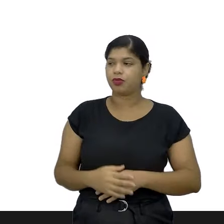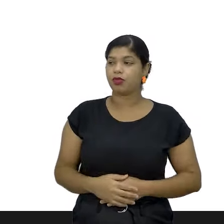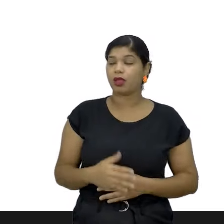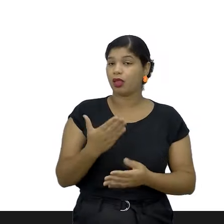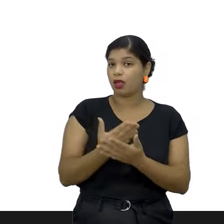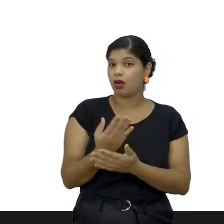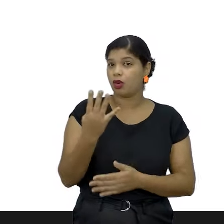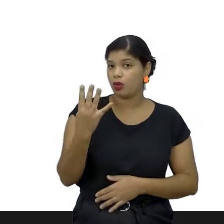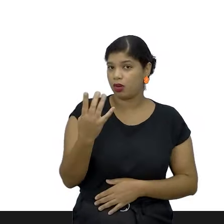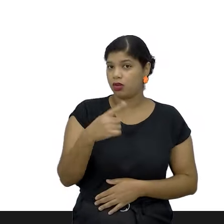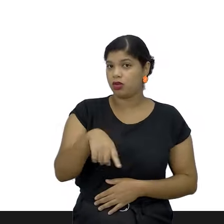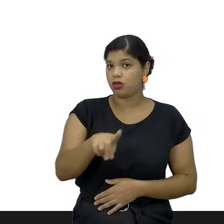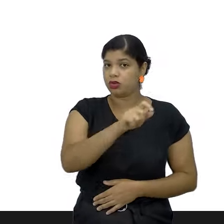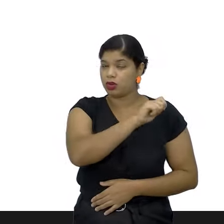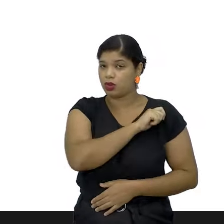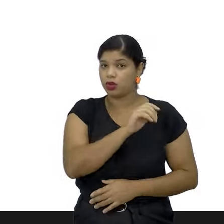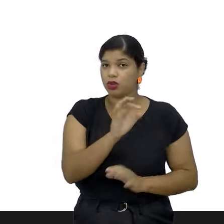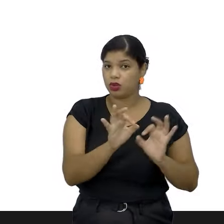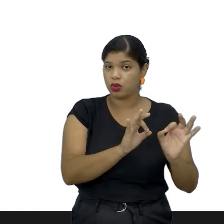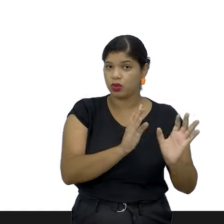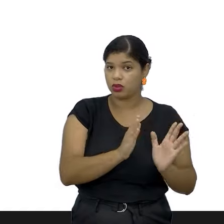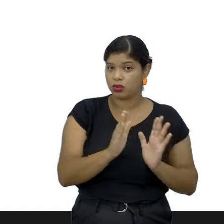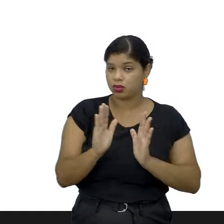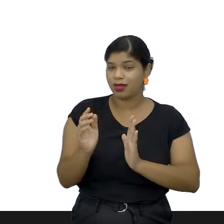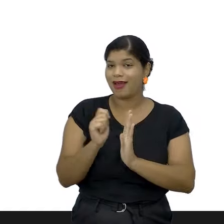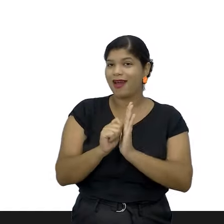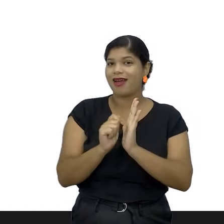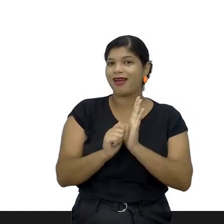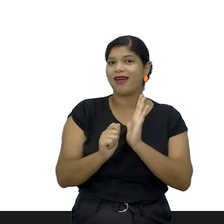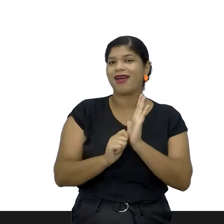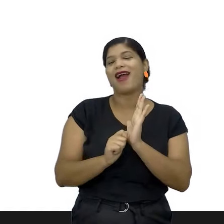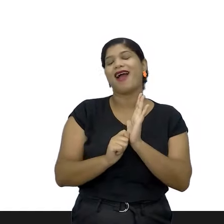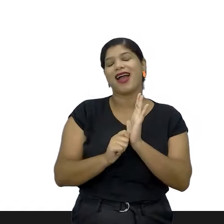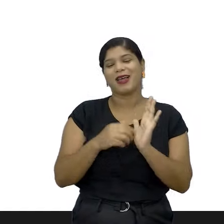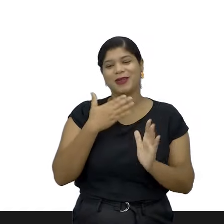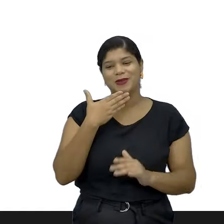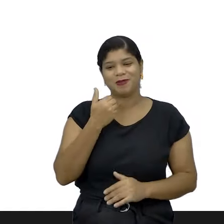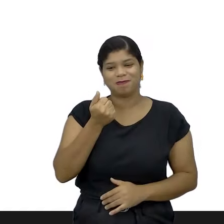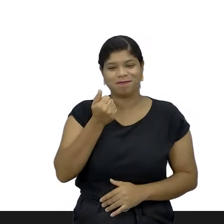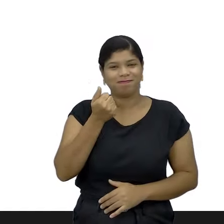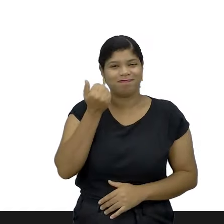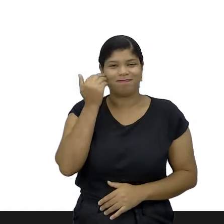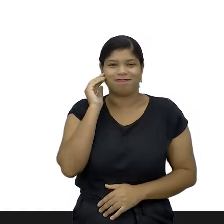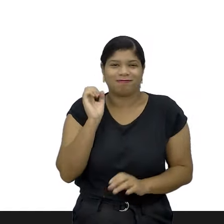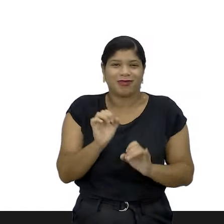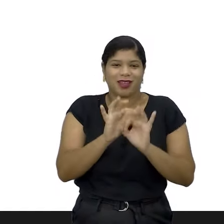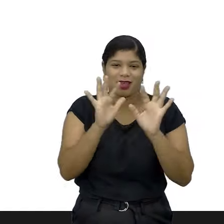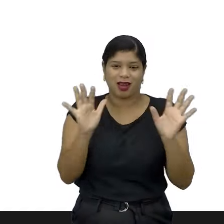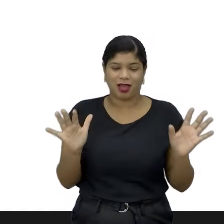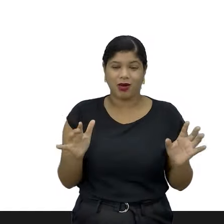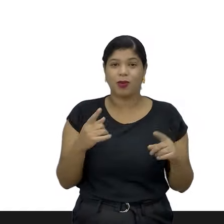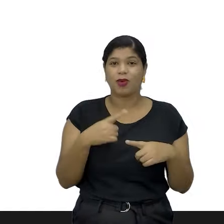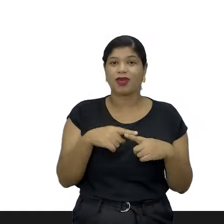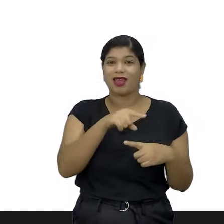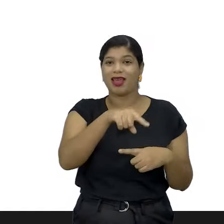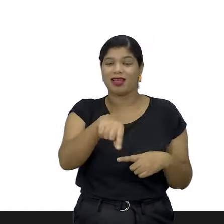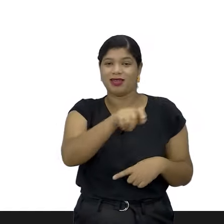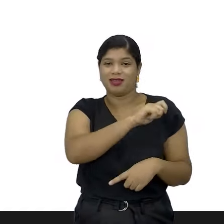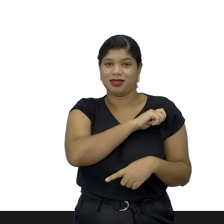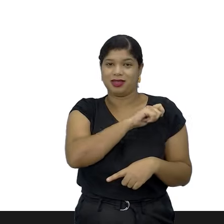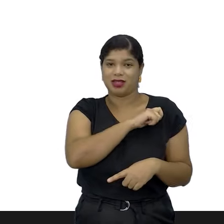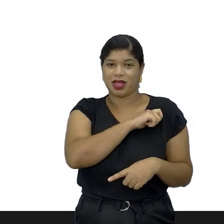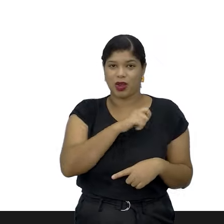os estudantes vão reordenar a receita, isso fica ainda mais nítido, né? A receita está fora de ordem e eles